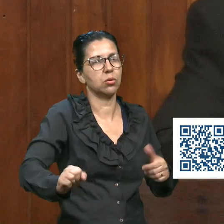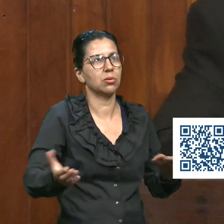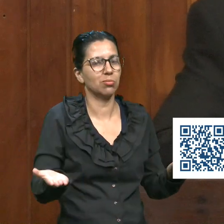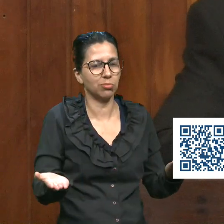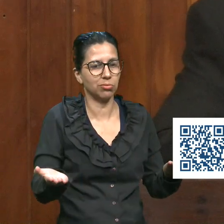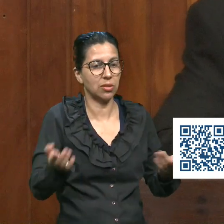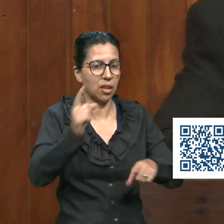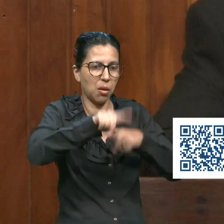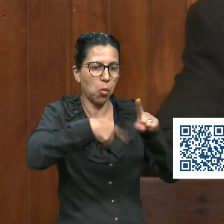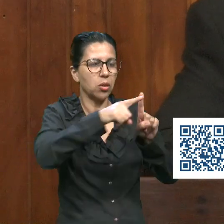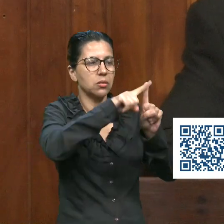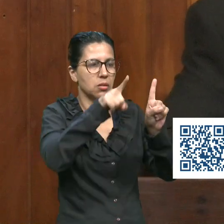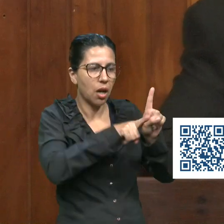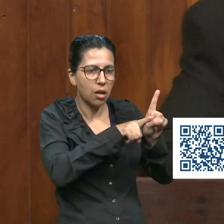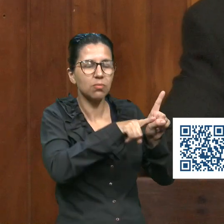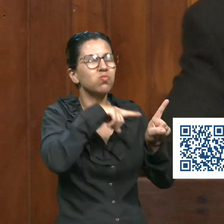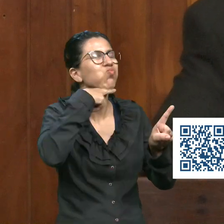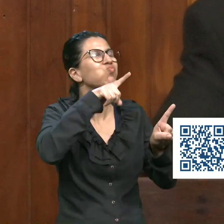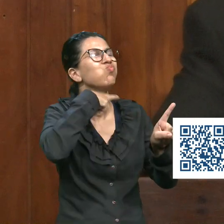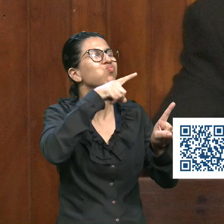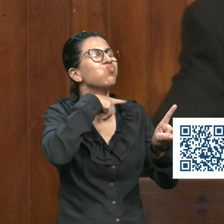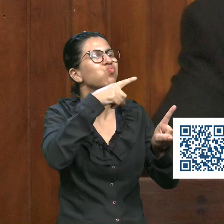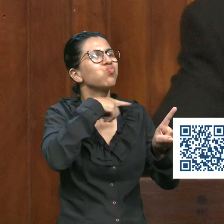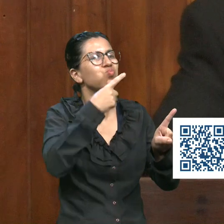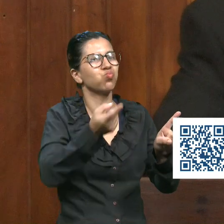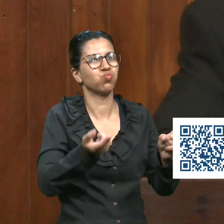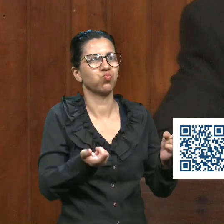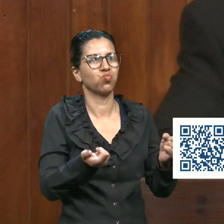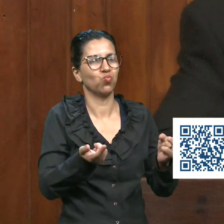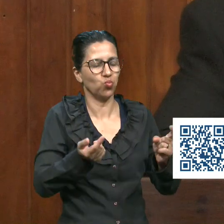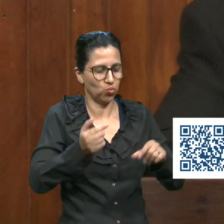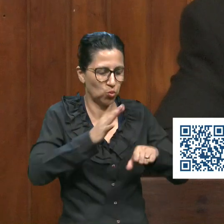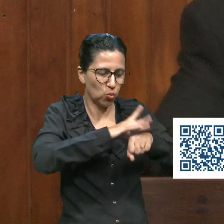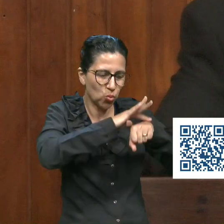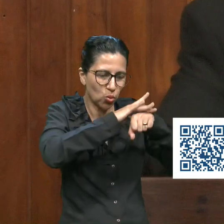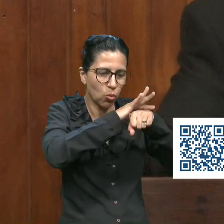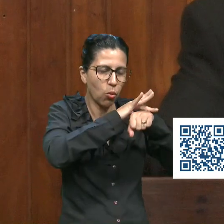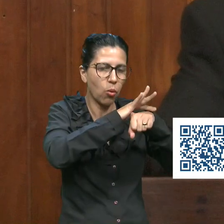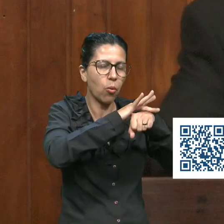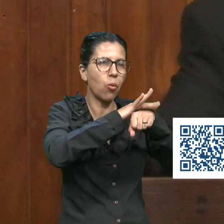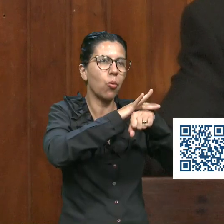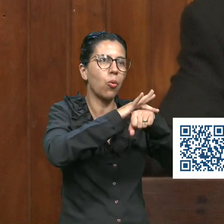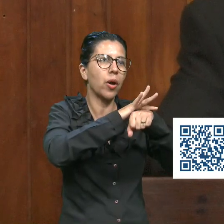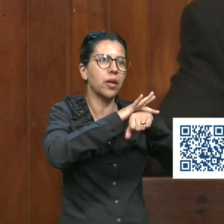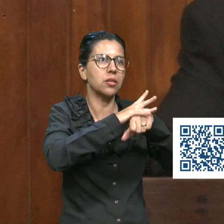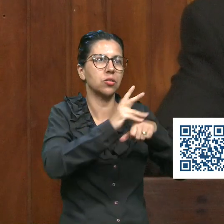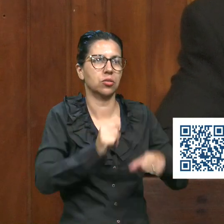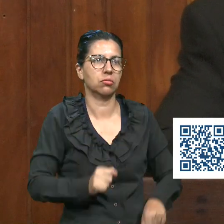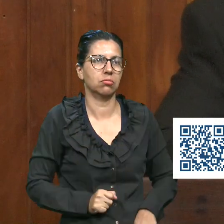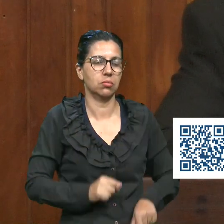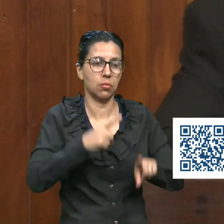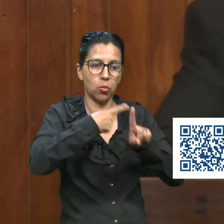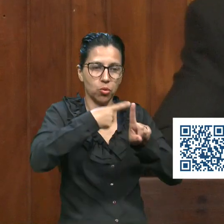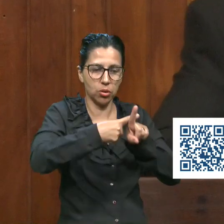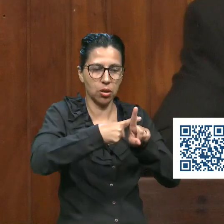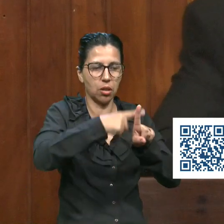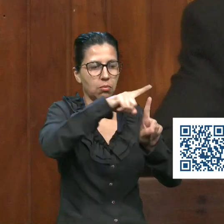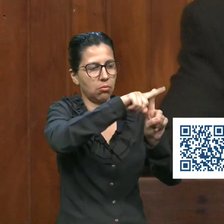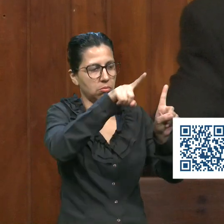podendo, então, gestar, em decorrência de infecções por colocação de substâncias estranhas.